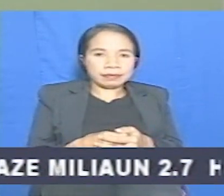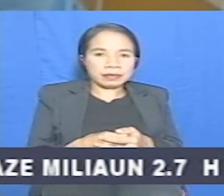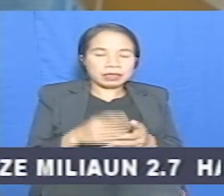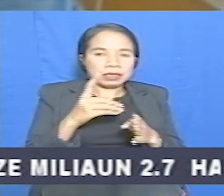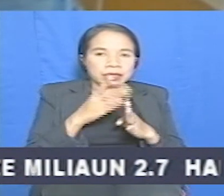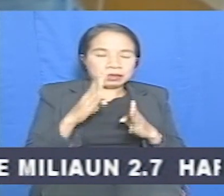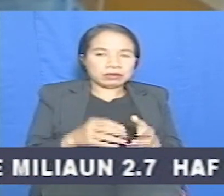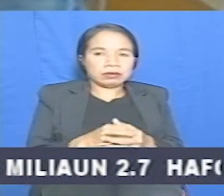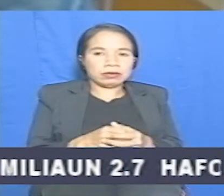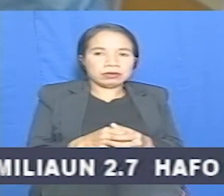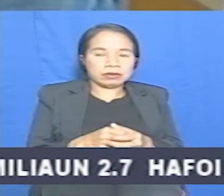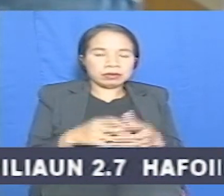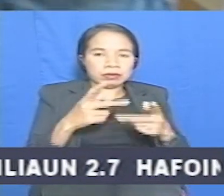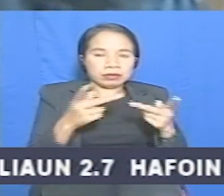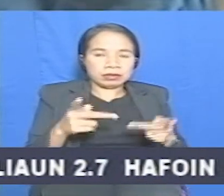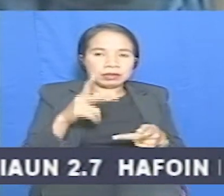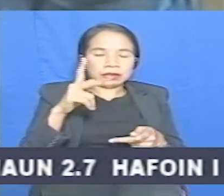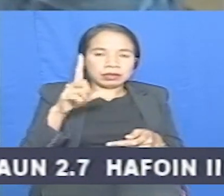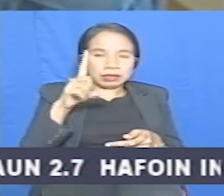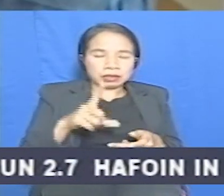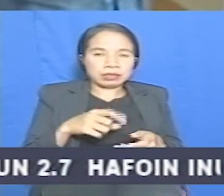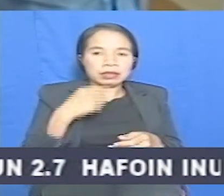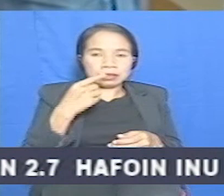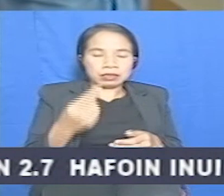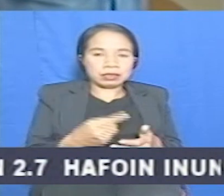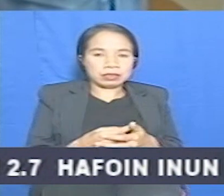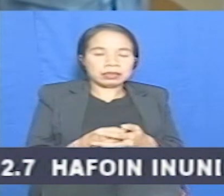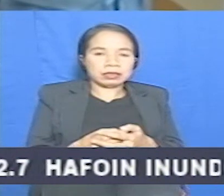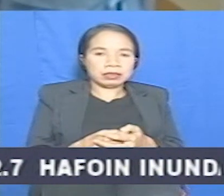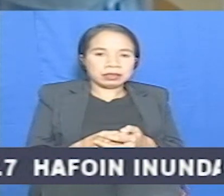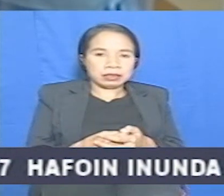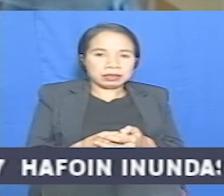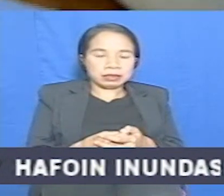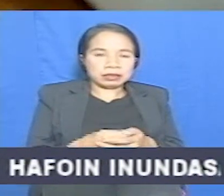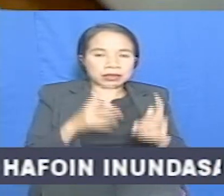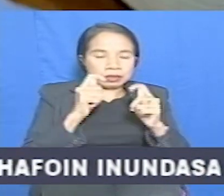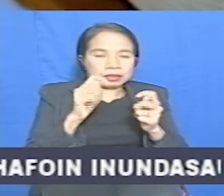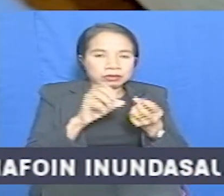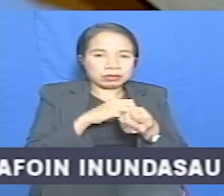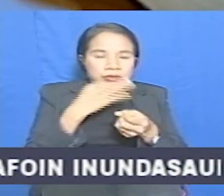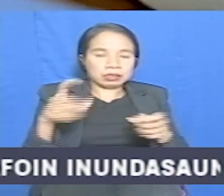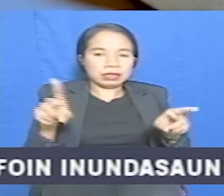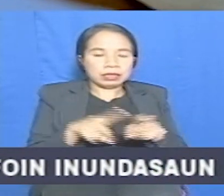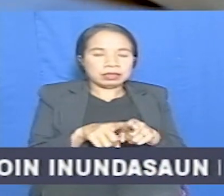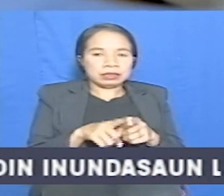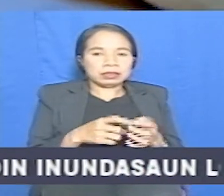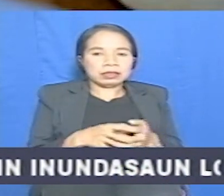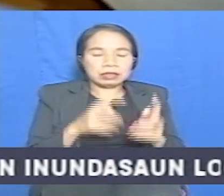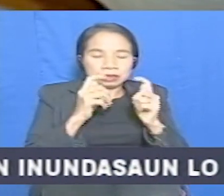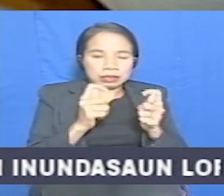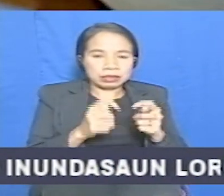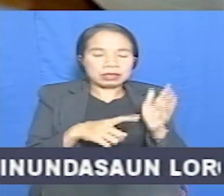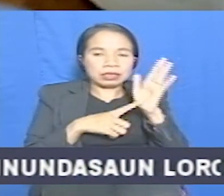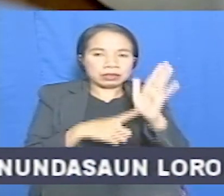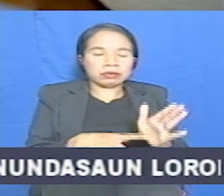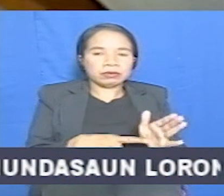Diretora Executiva Laboratório Nacional de Saúde, Endan Soares da Silva, informa. Antigen swab test hanesan instrumento swab ida. Nebe